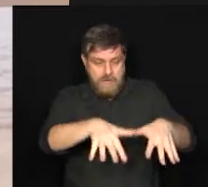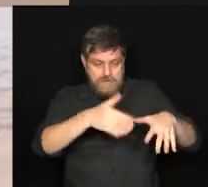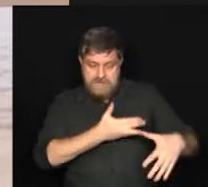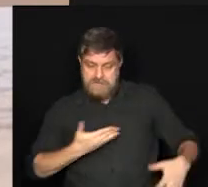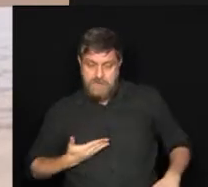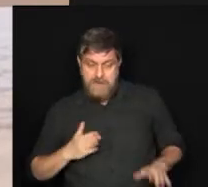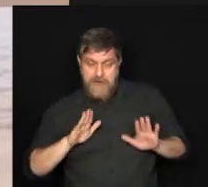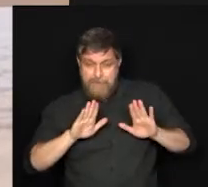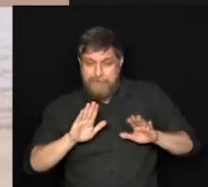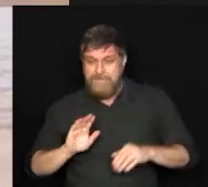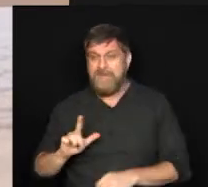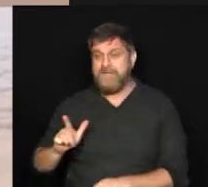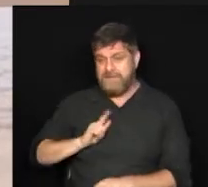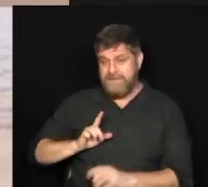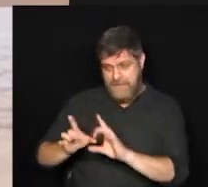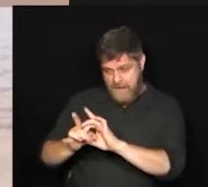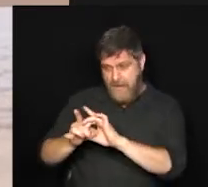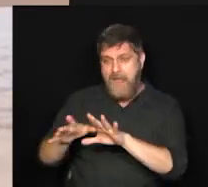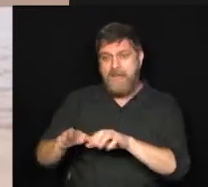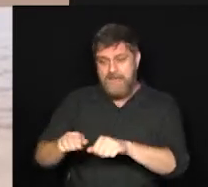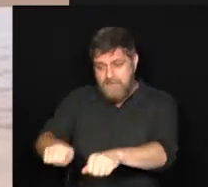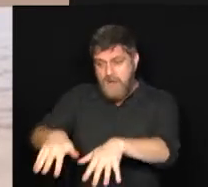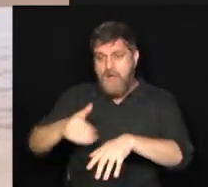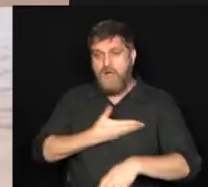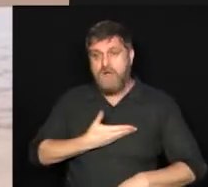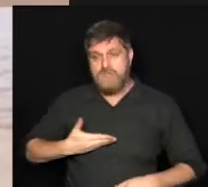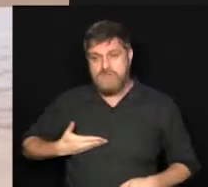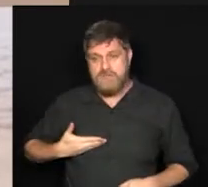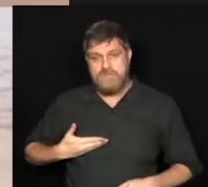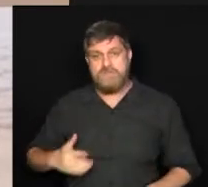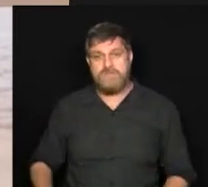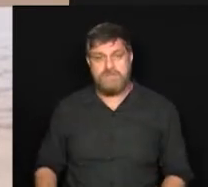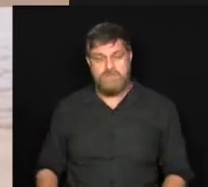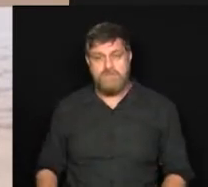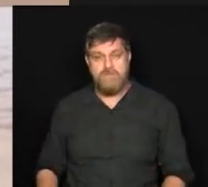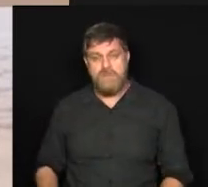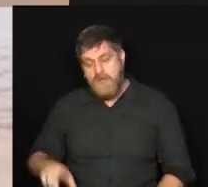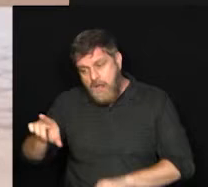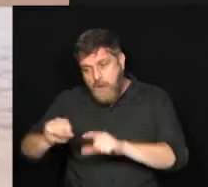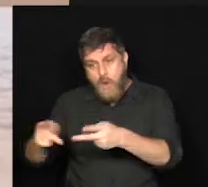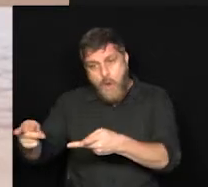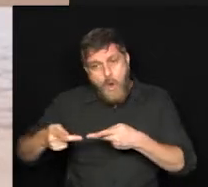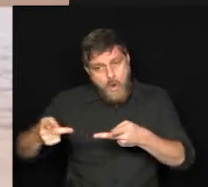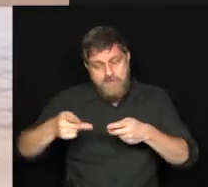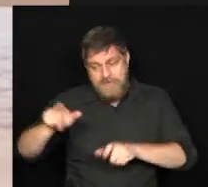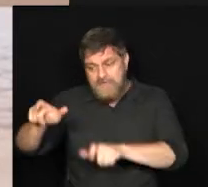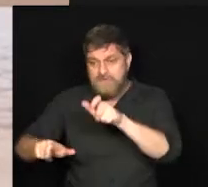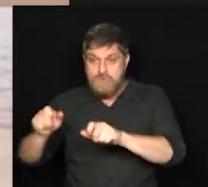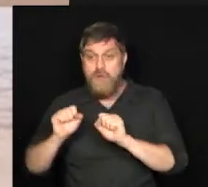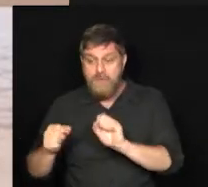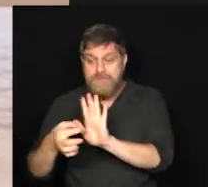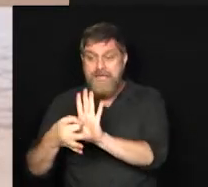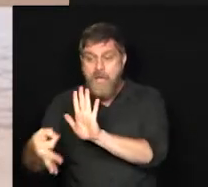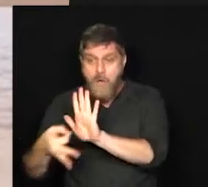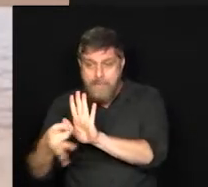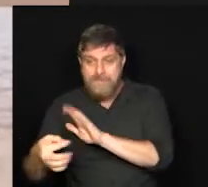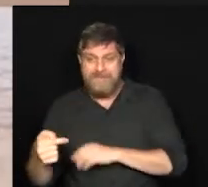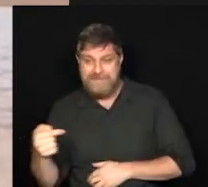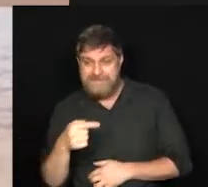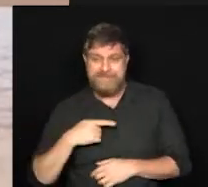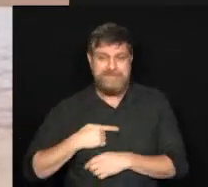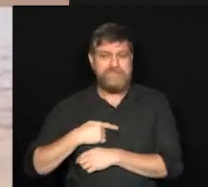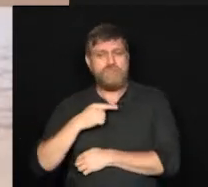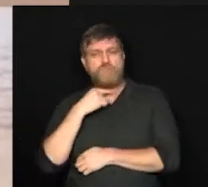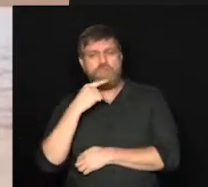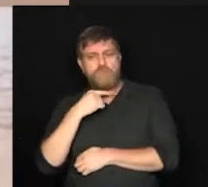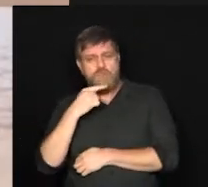vezes acontece essa audiência pública facultativa também. E tudo isso, quando a pessoa tem uma dúvida, ela